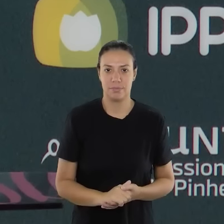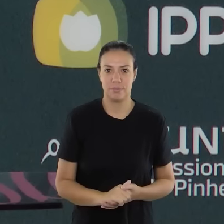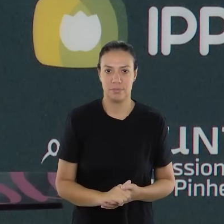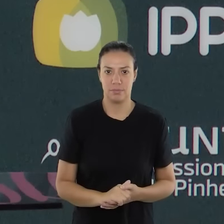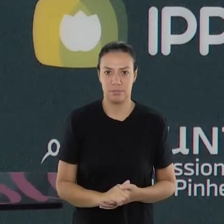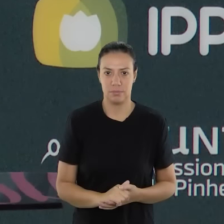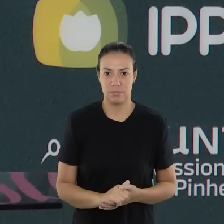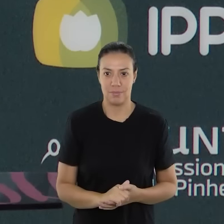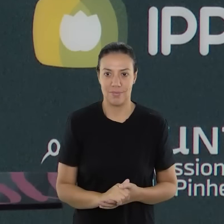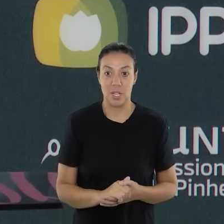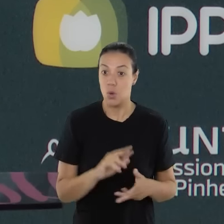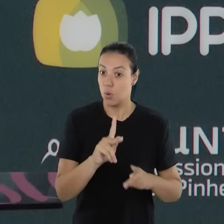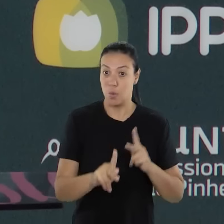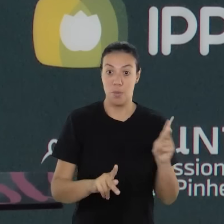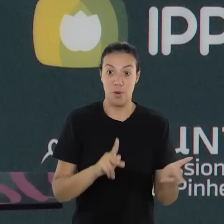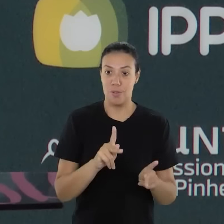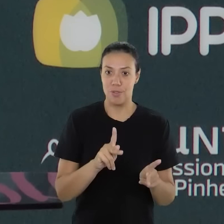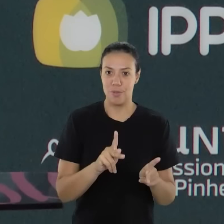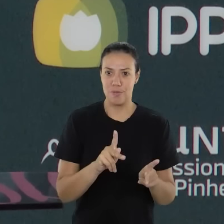não pertence mais ao mundo.